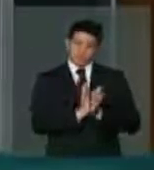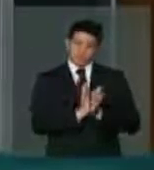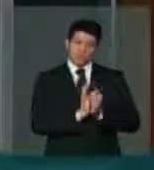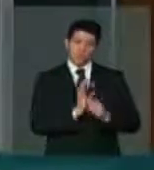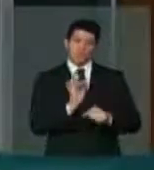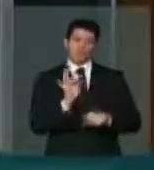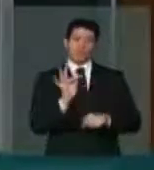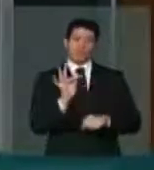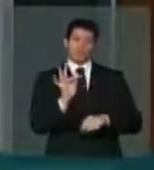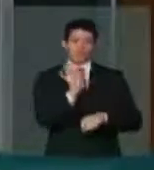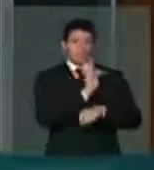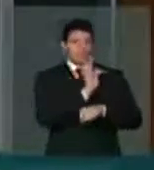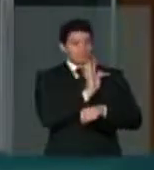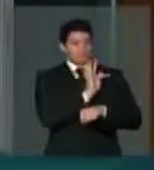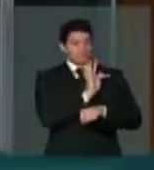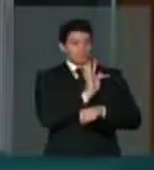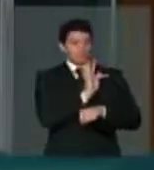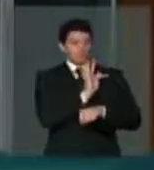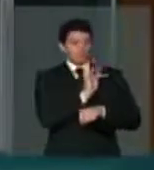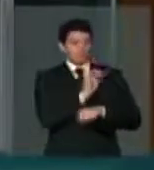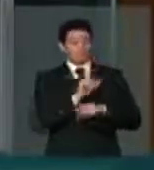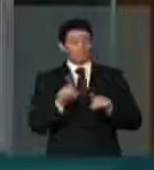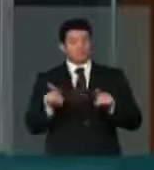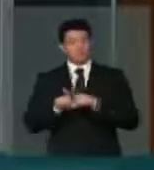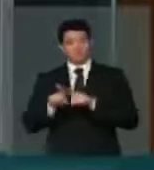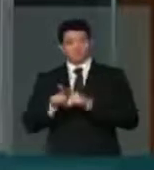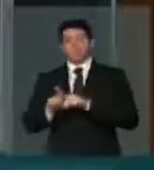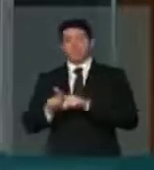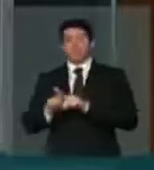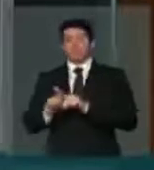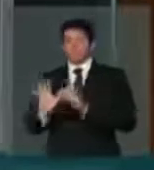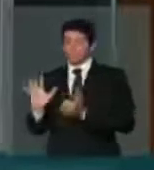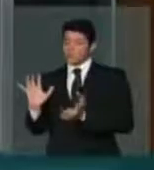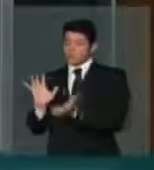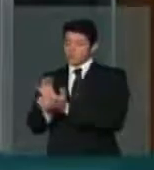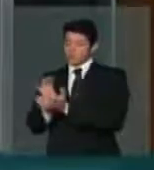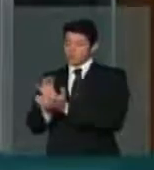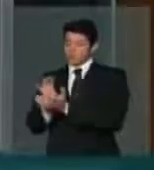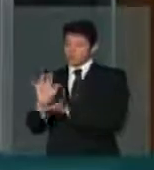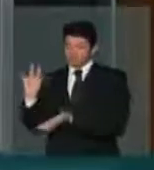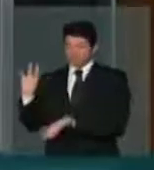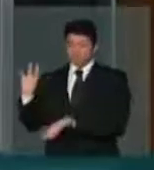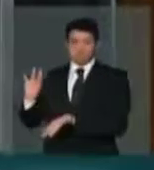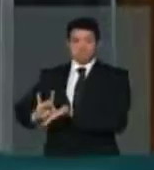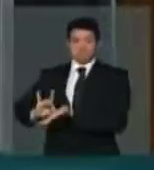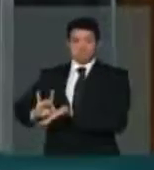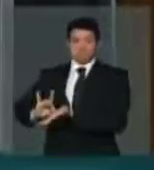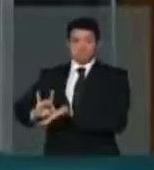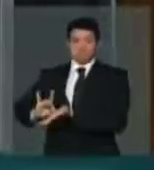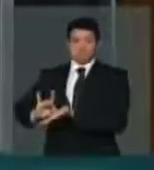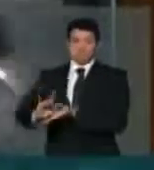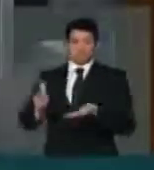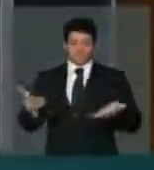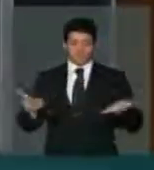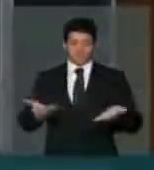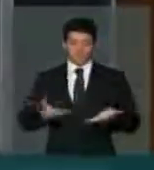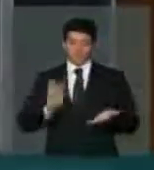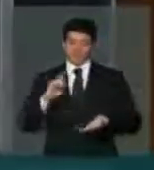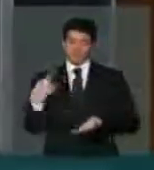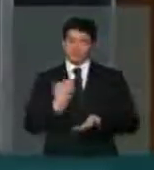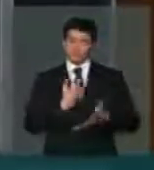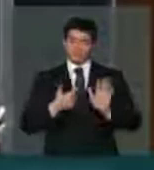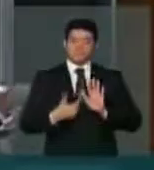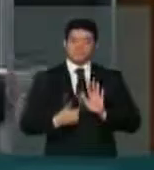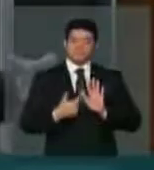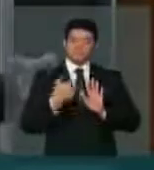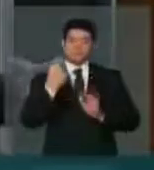e existem os partidos reais. O que a gente está assistindo aqui